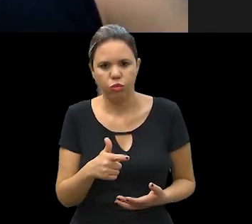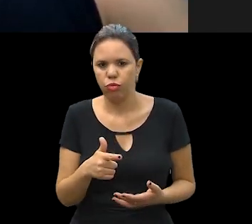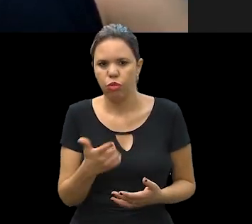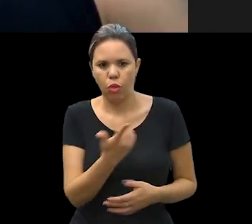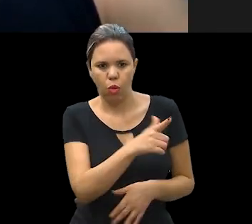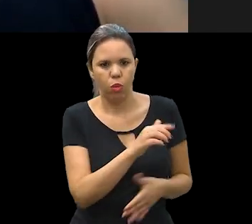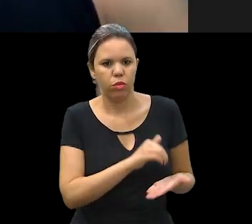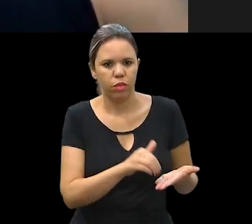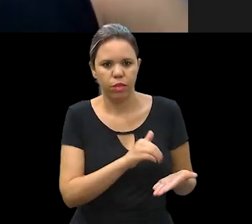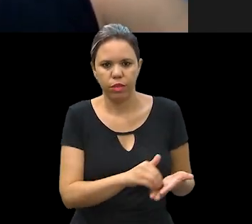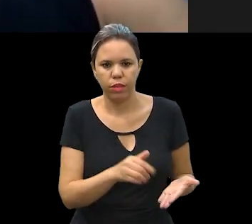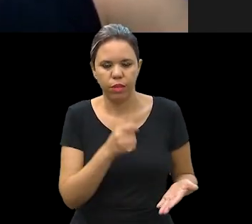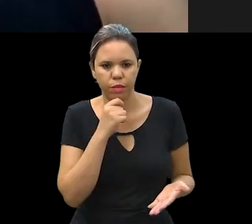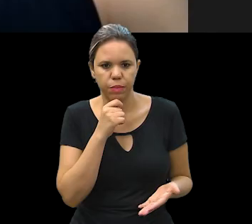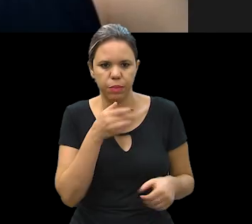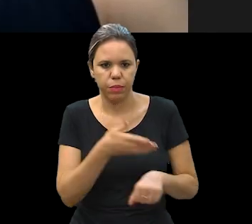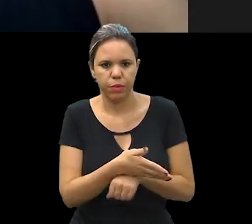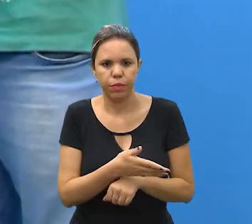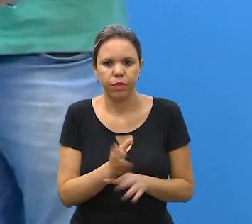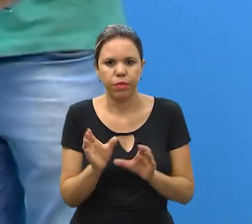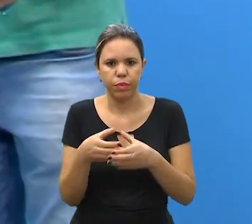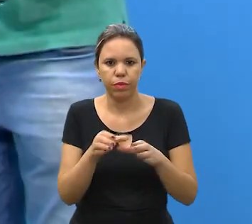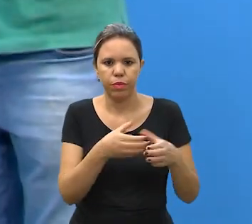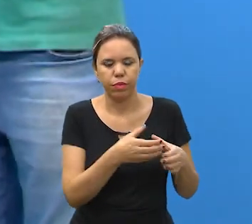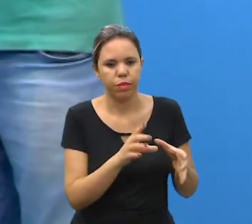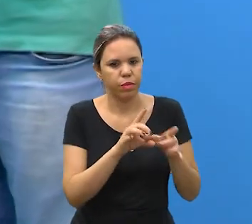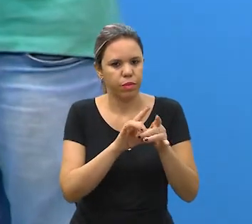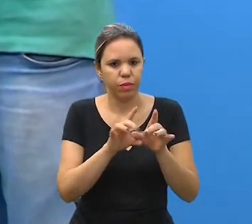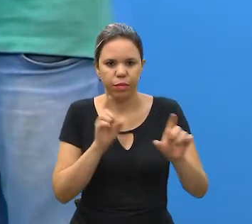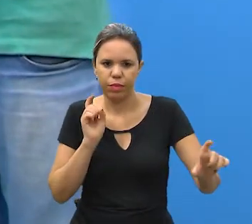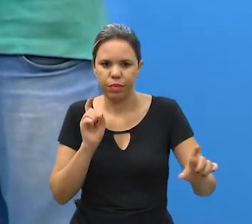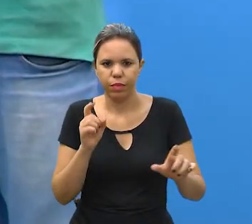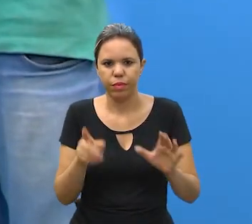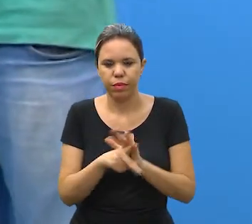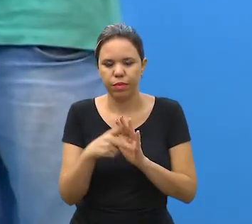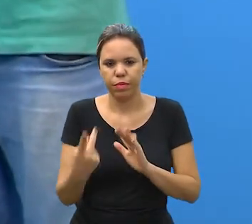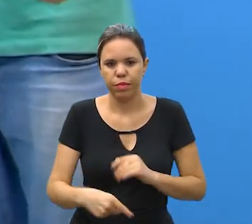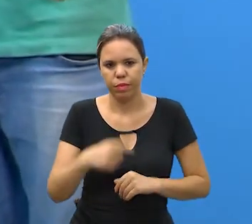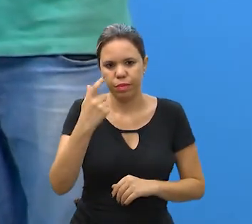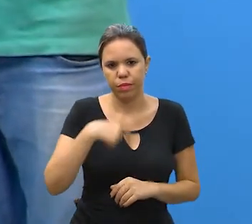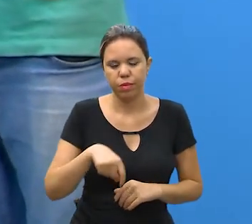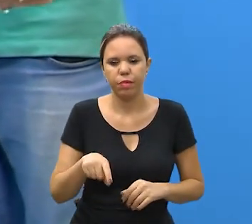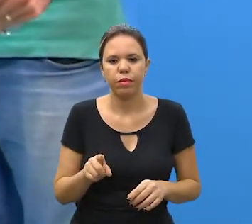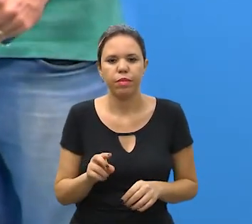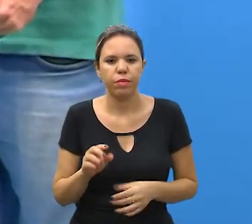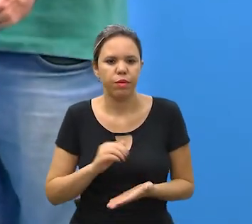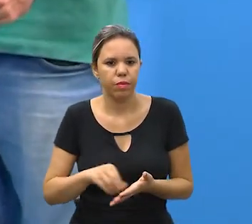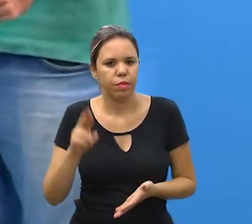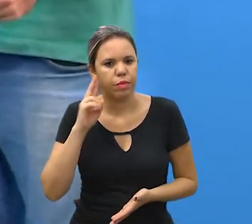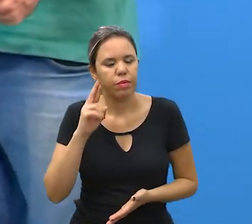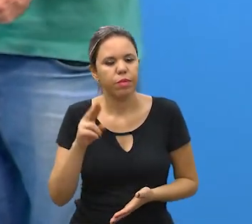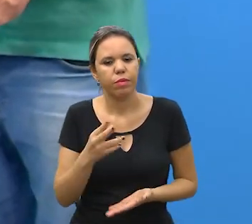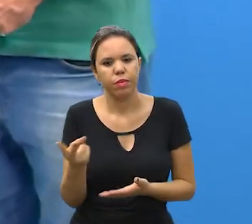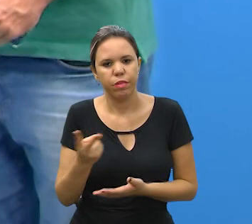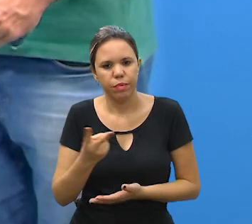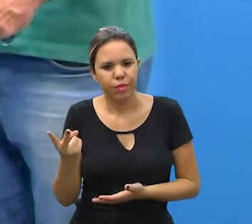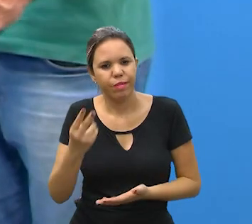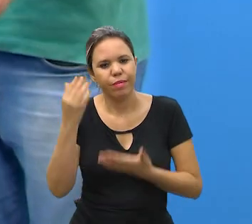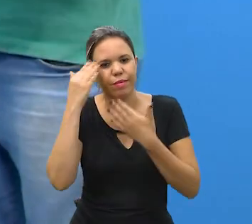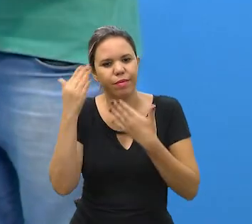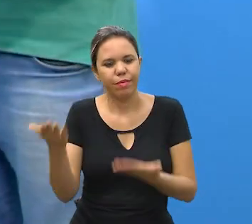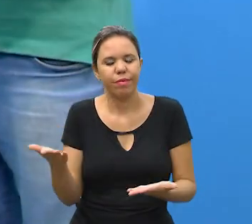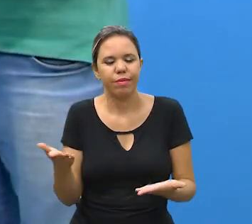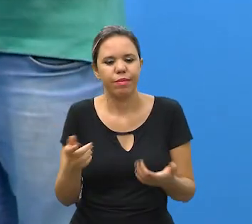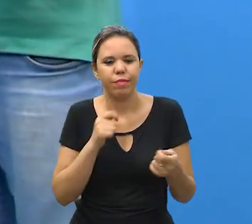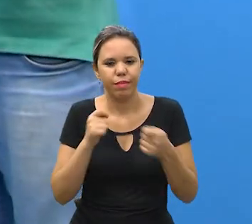temos empresário também. Faz parte das bandas independentes, seu próprio empresário, né? Simon e Lê,